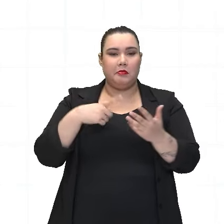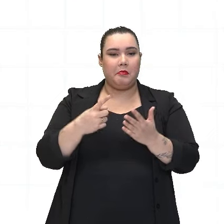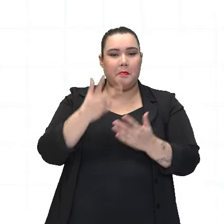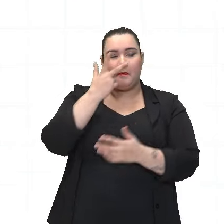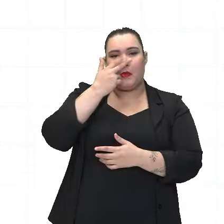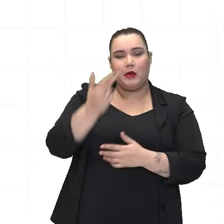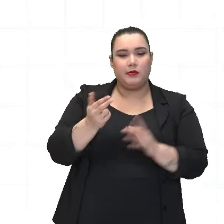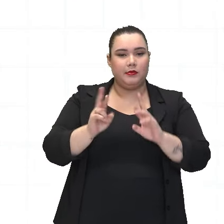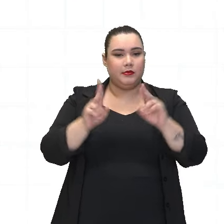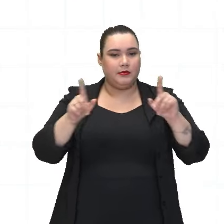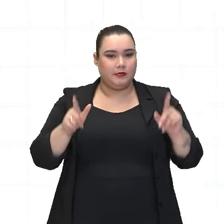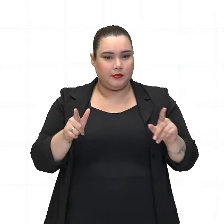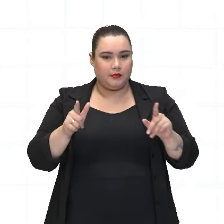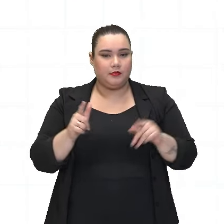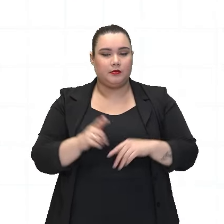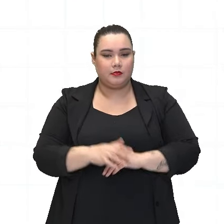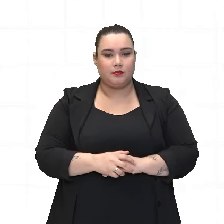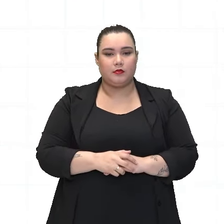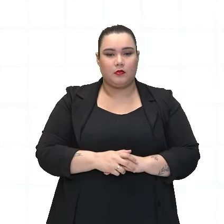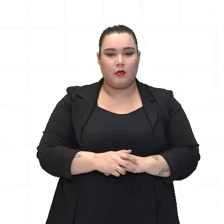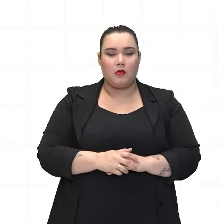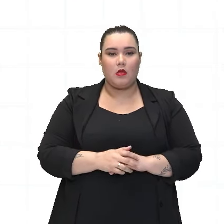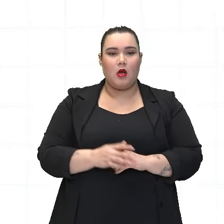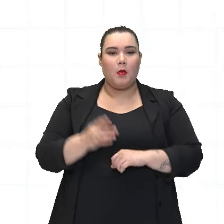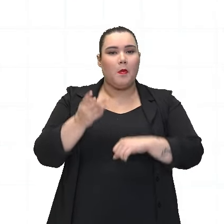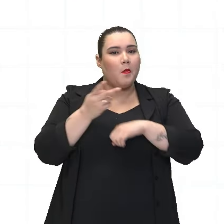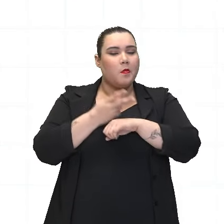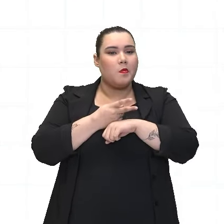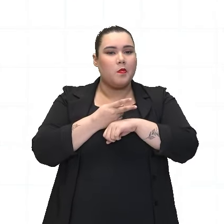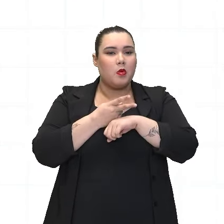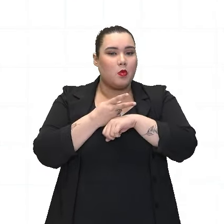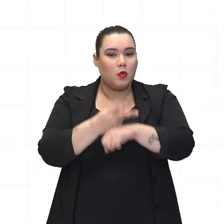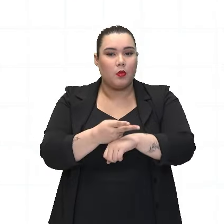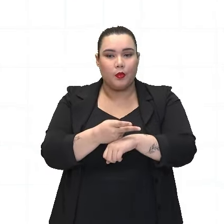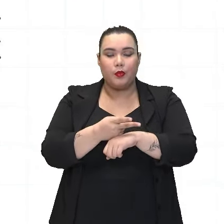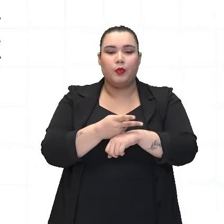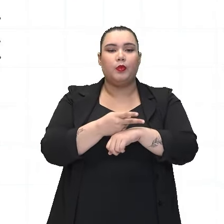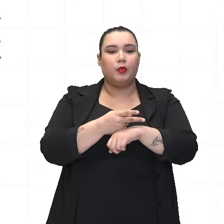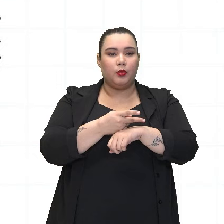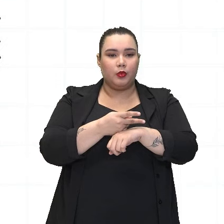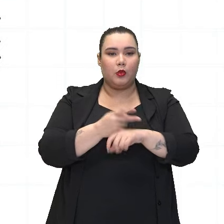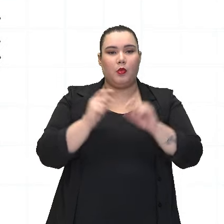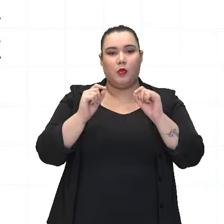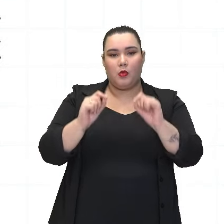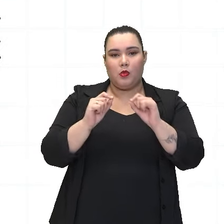parecem diferentes. Busca o desencantamento ou